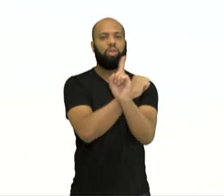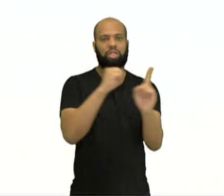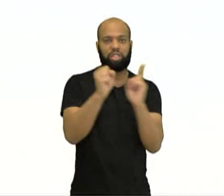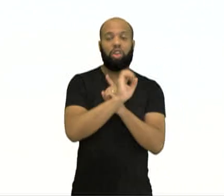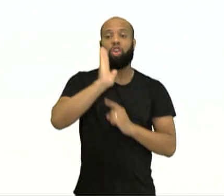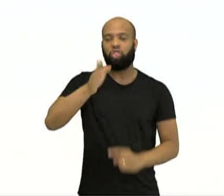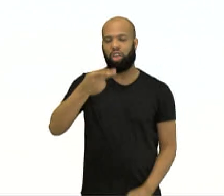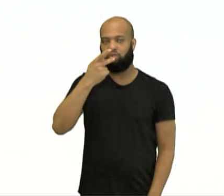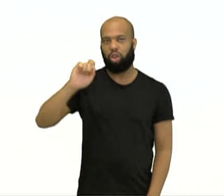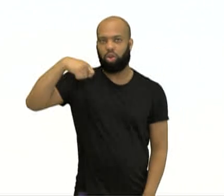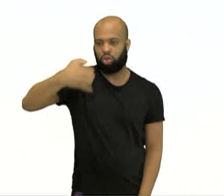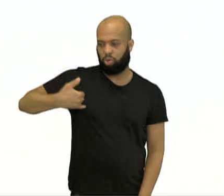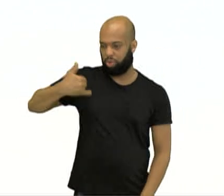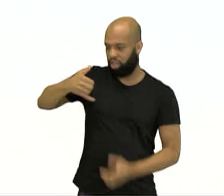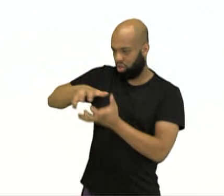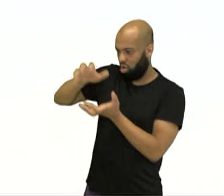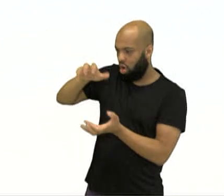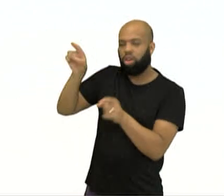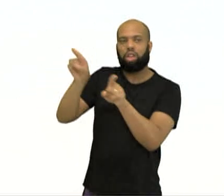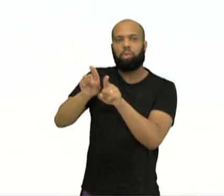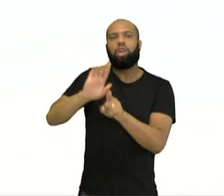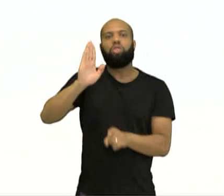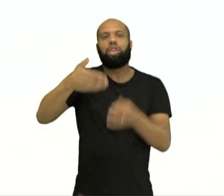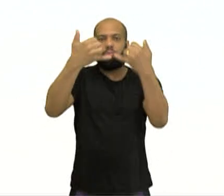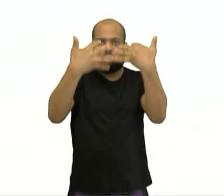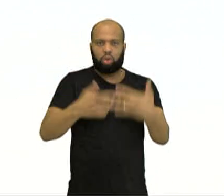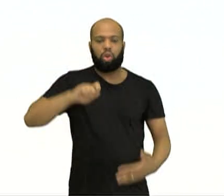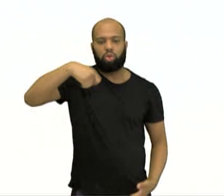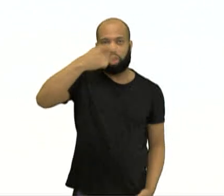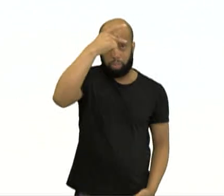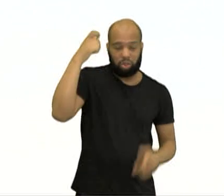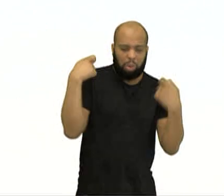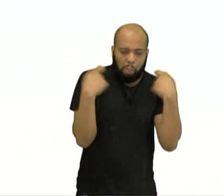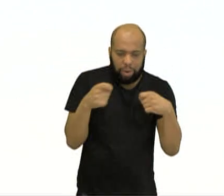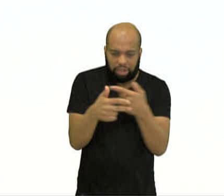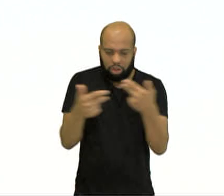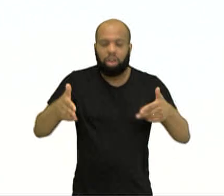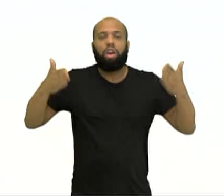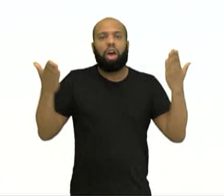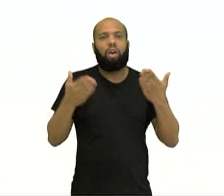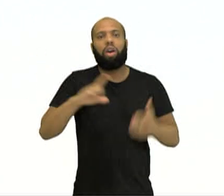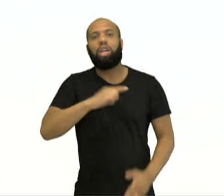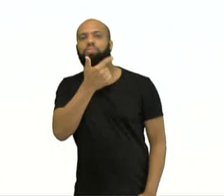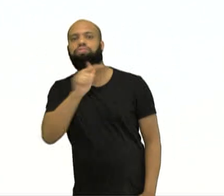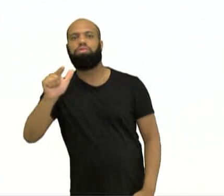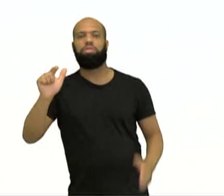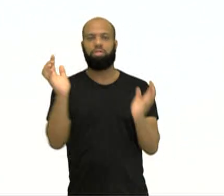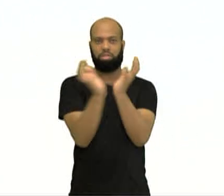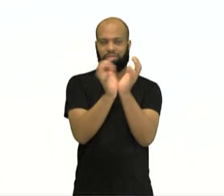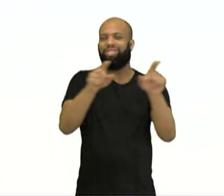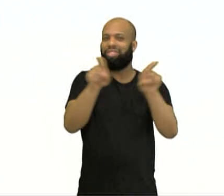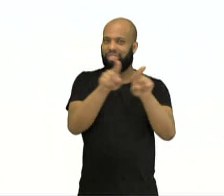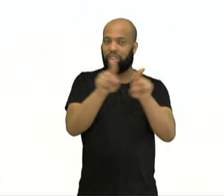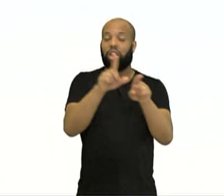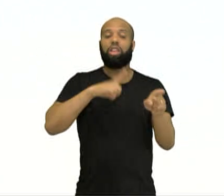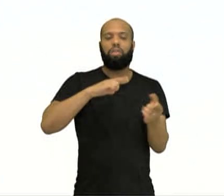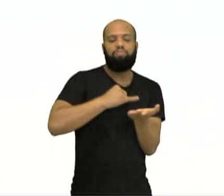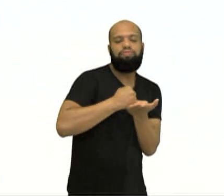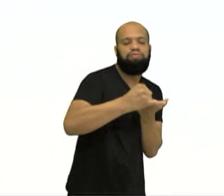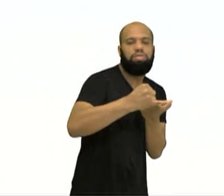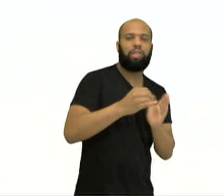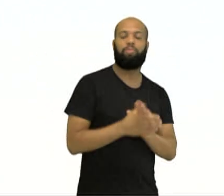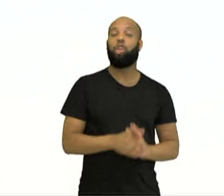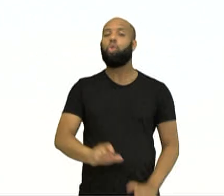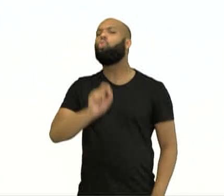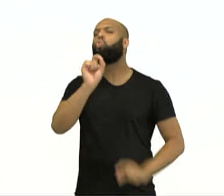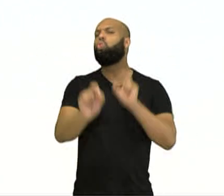dos idosos, falou de pessoas que têm necessidades e agora vai falar de outro grupo. Então ele está introduzindo. Isso